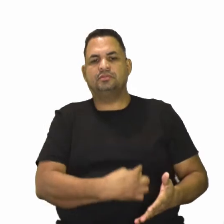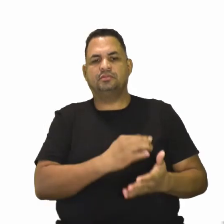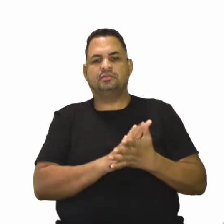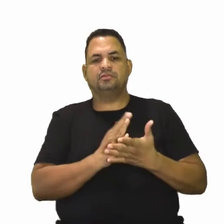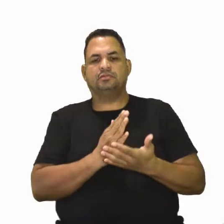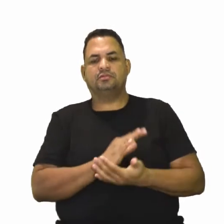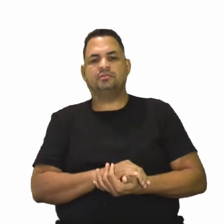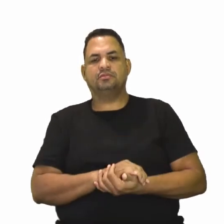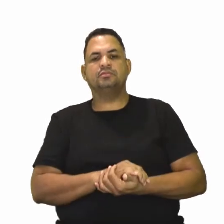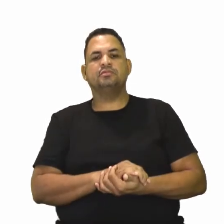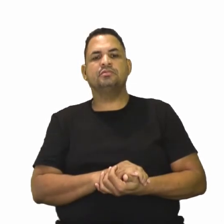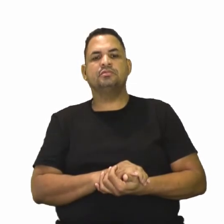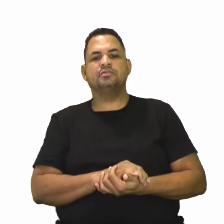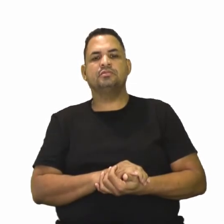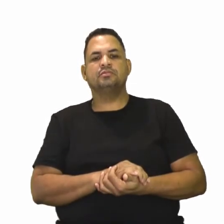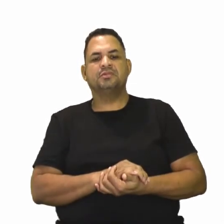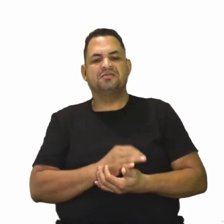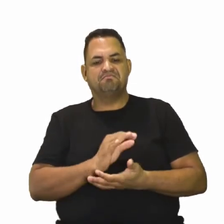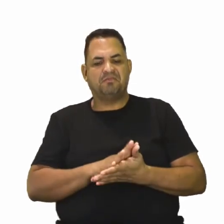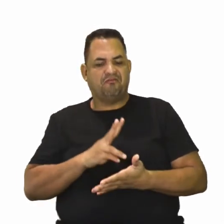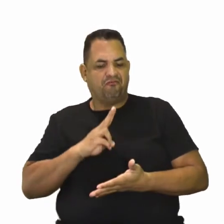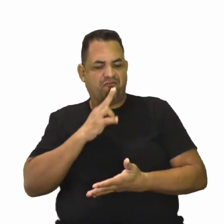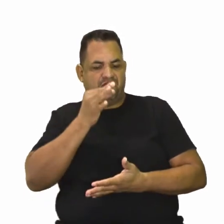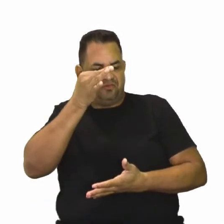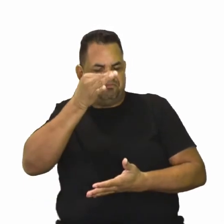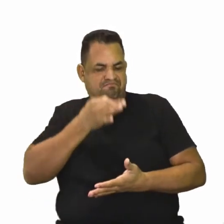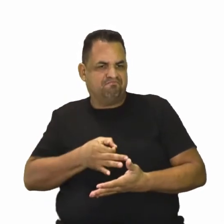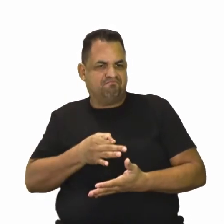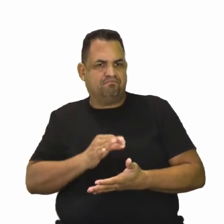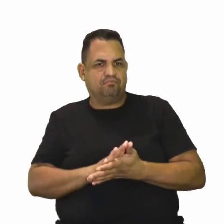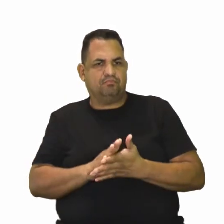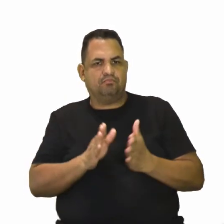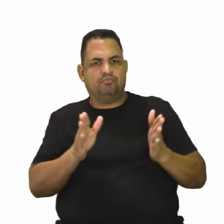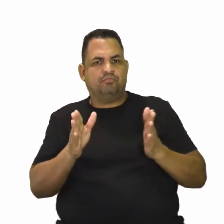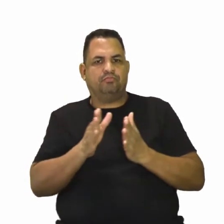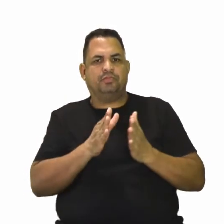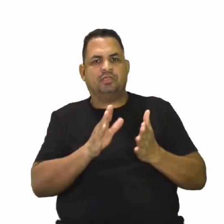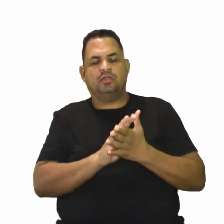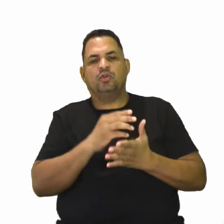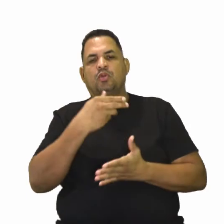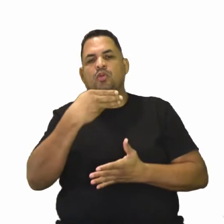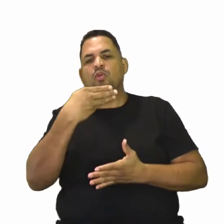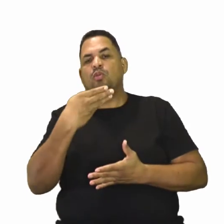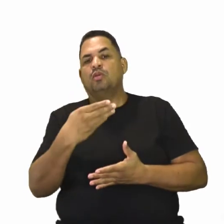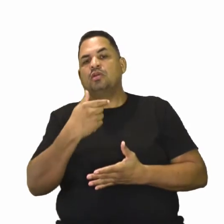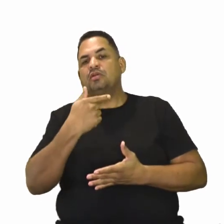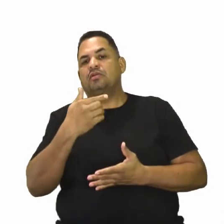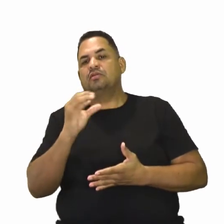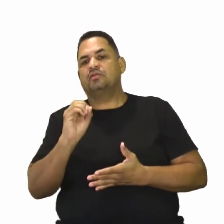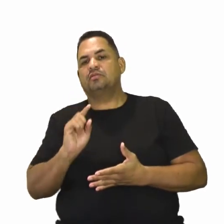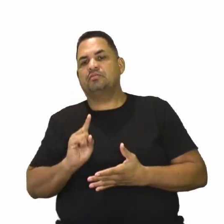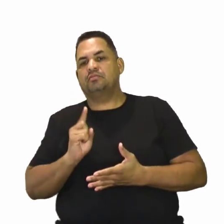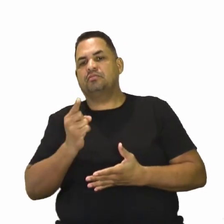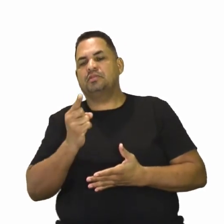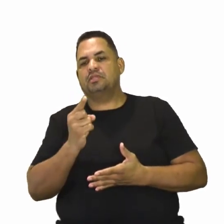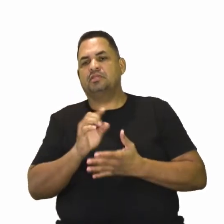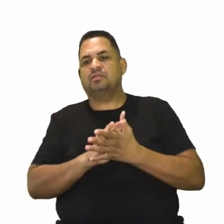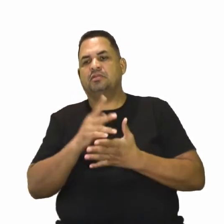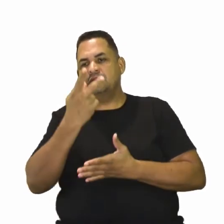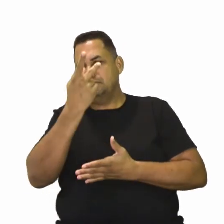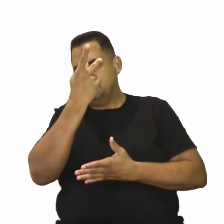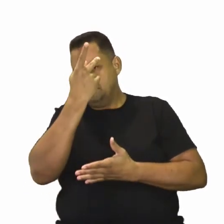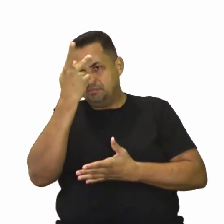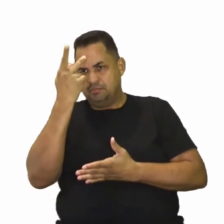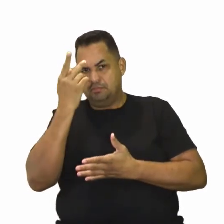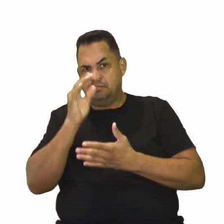ela é muito rígida sobre isso. No mesmo período, 420 mil pessoas frequentaram